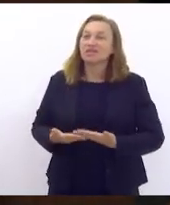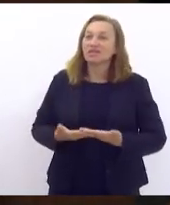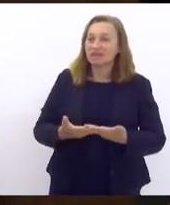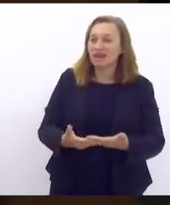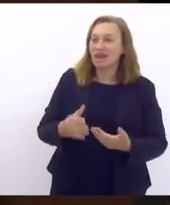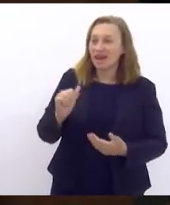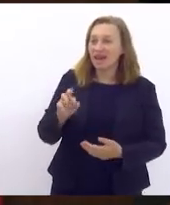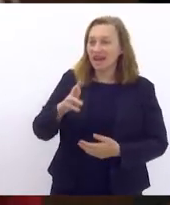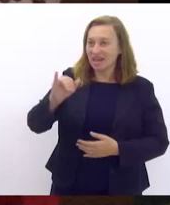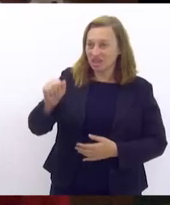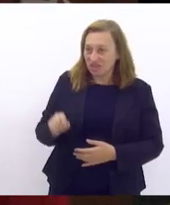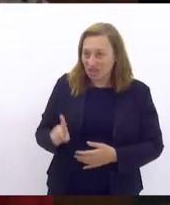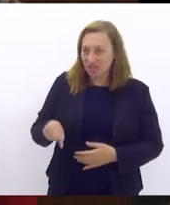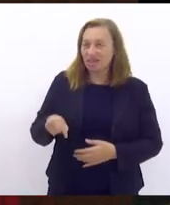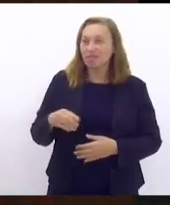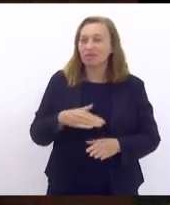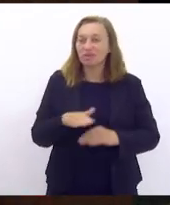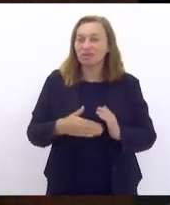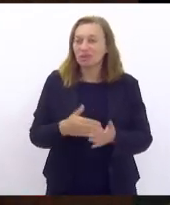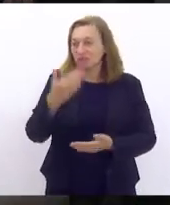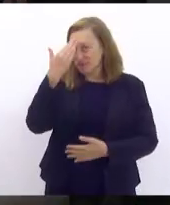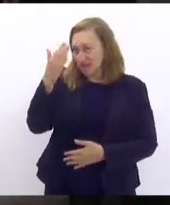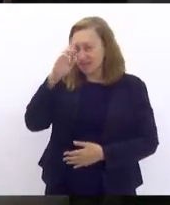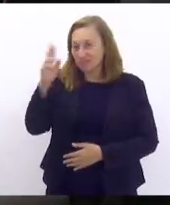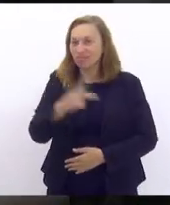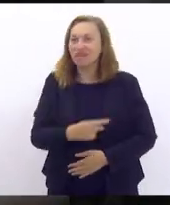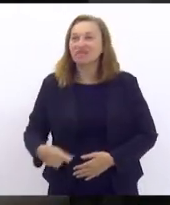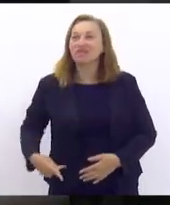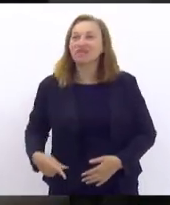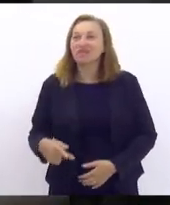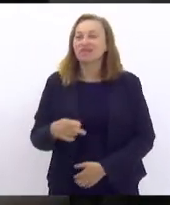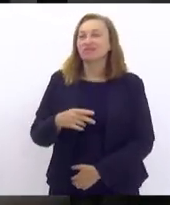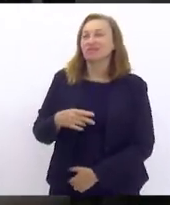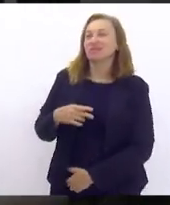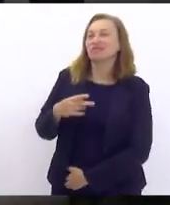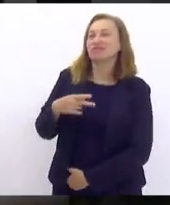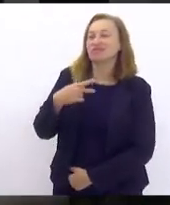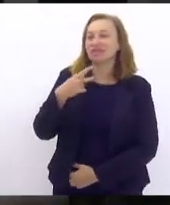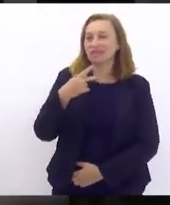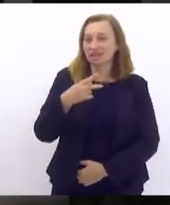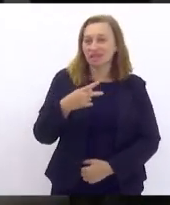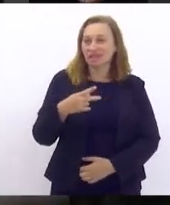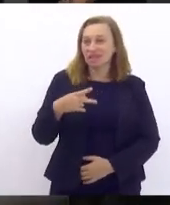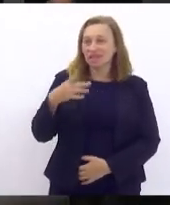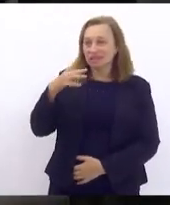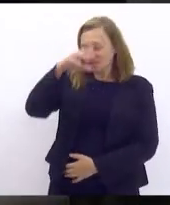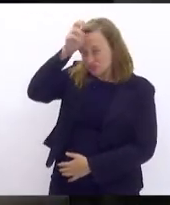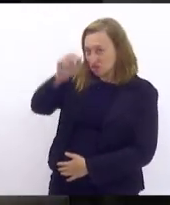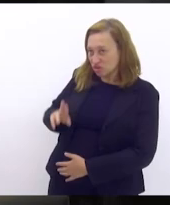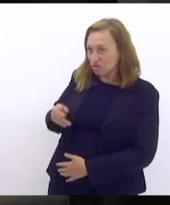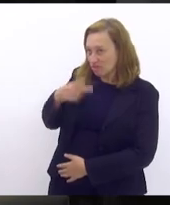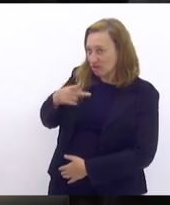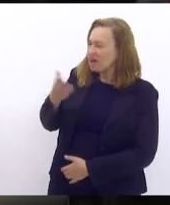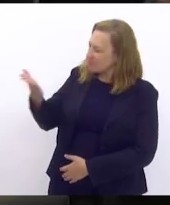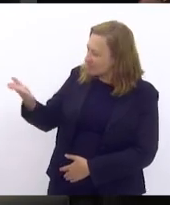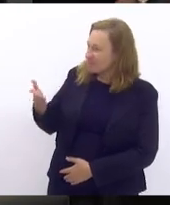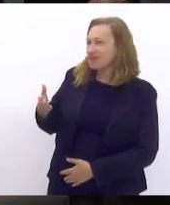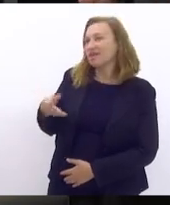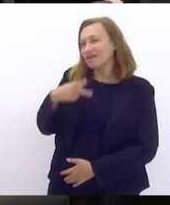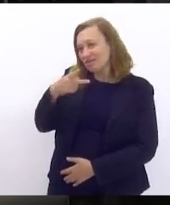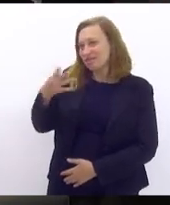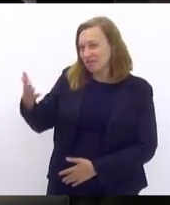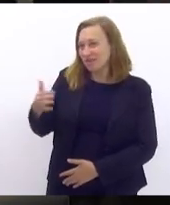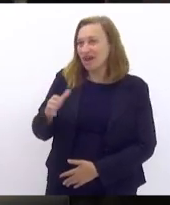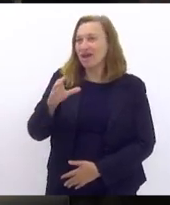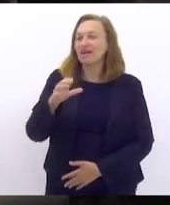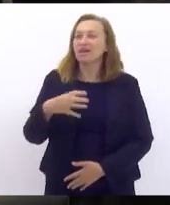aqui. Obrigada, senhor presidente. Presidente, para declarar aqui, Tia Ju vai falar, pode falar na frente, por favor. Baiana tem prioridade